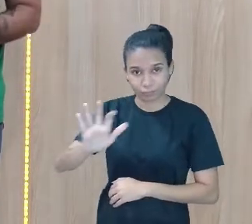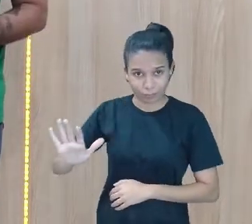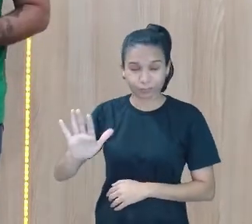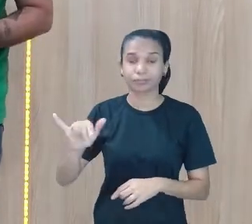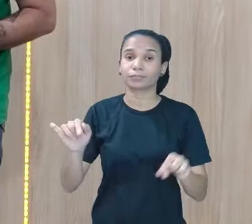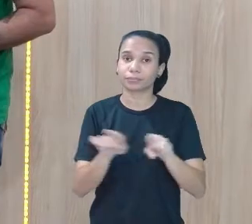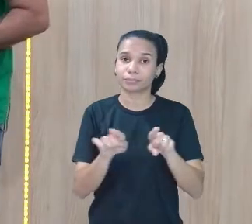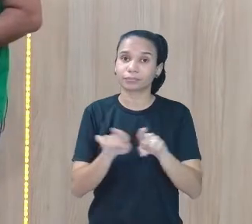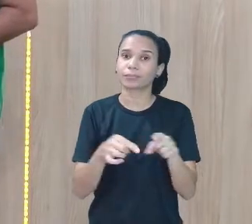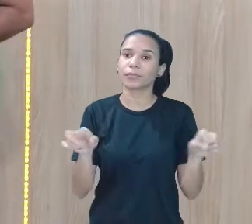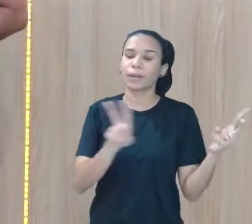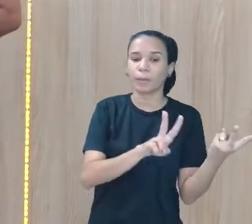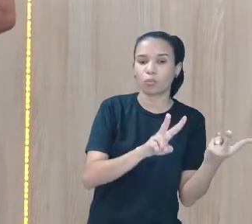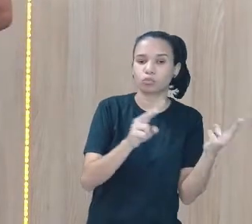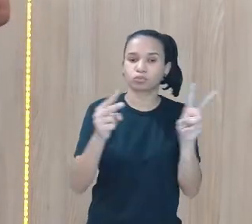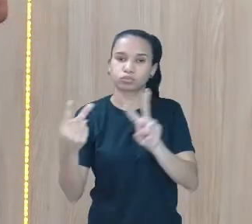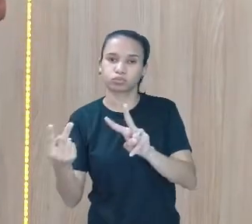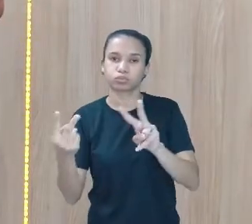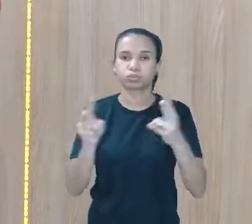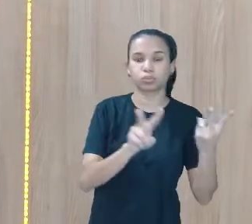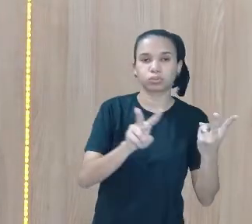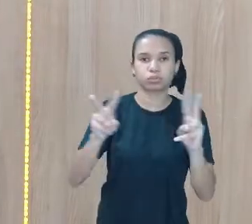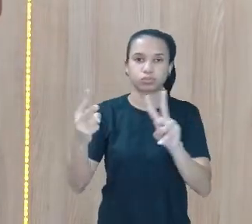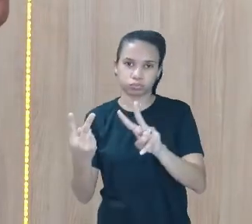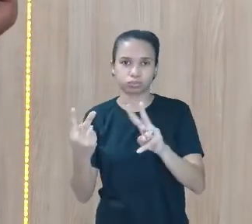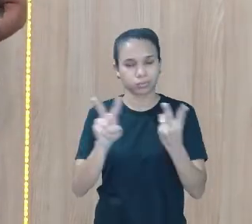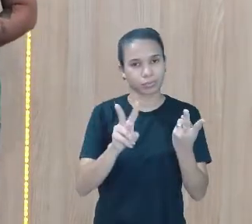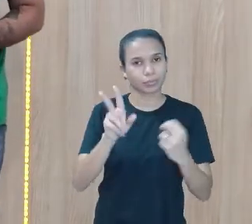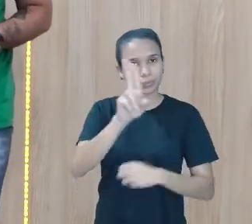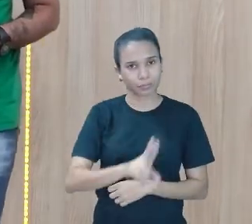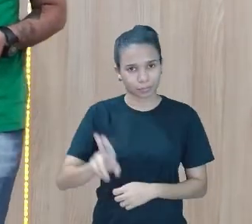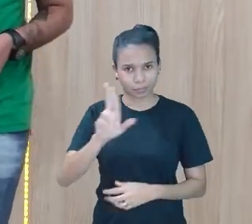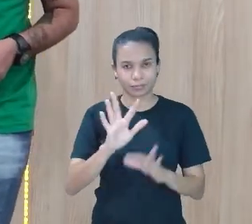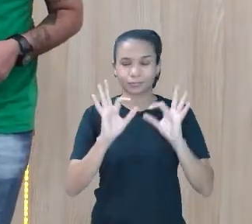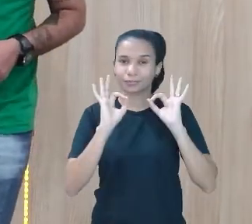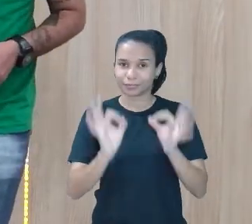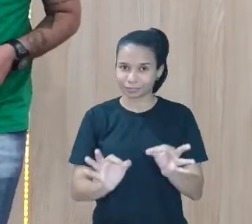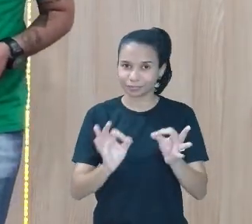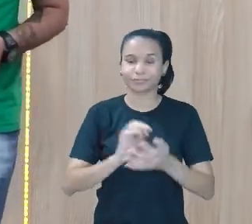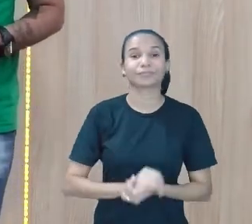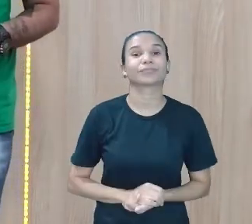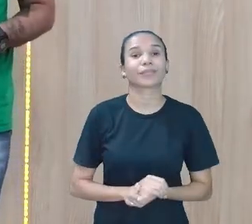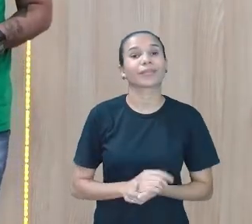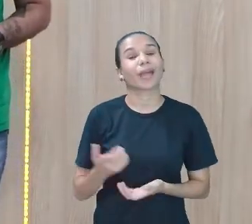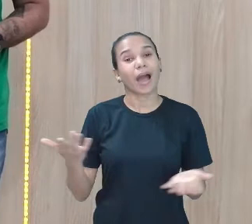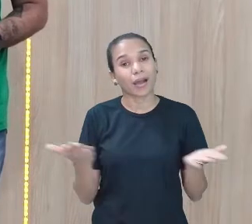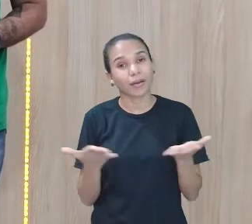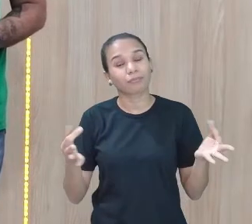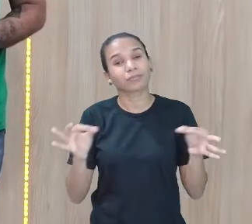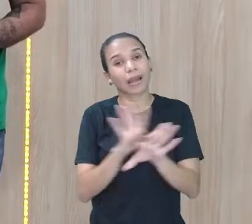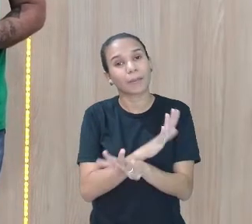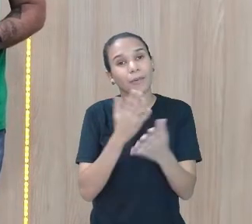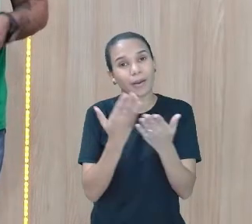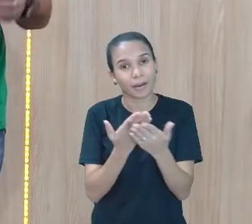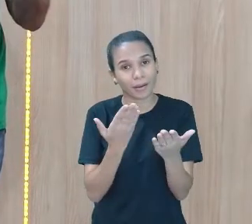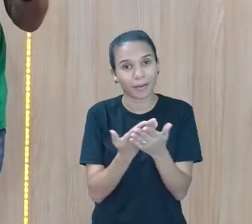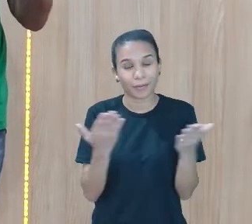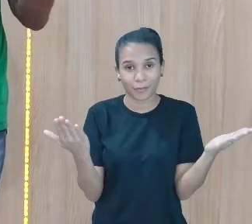na forma fracionária e entender como é que eles passam de uma forma para outra, tá certo? Eu vou encerrando a aula